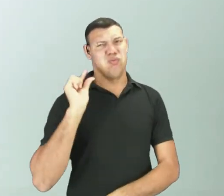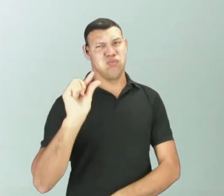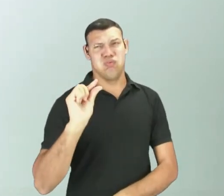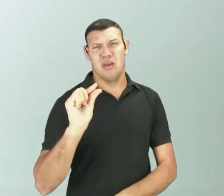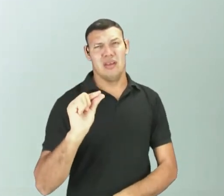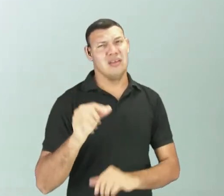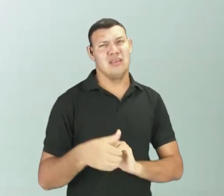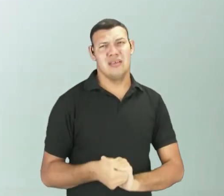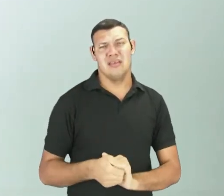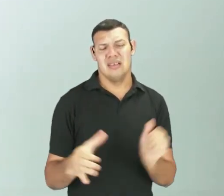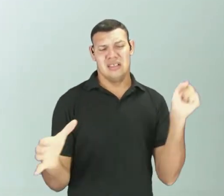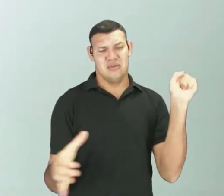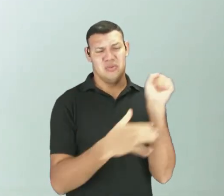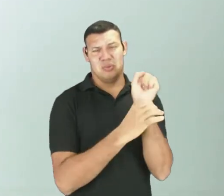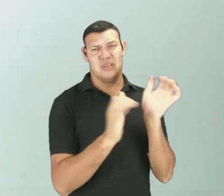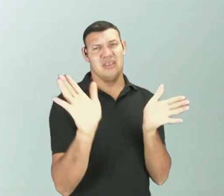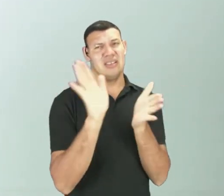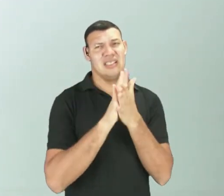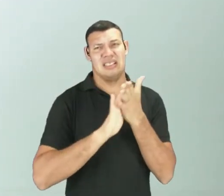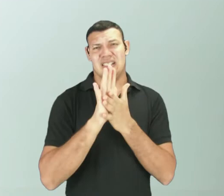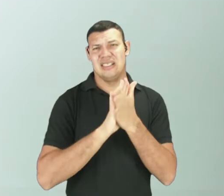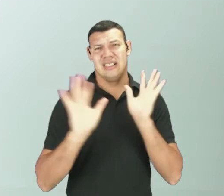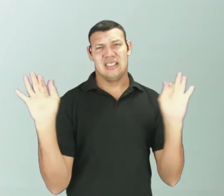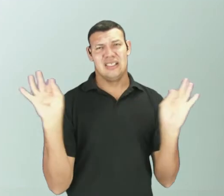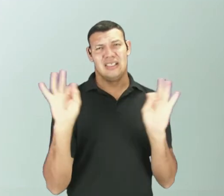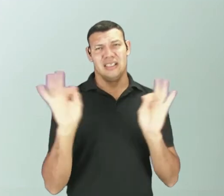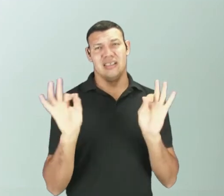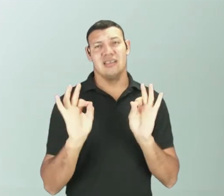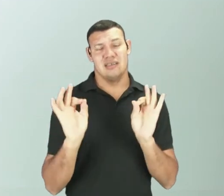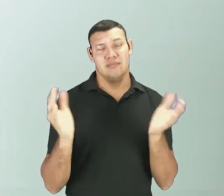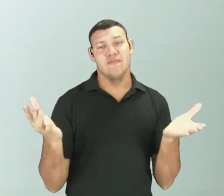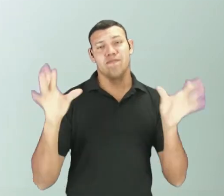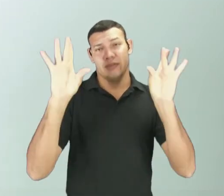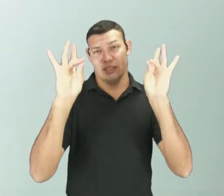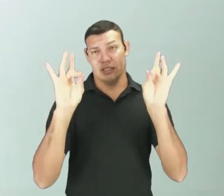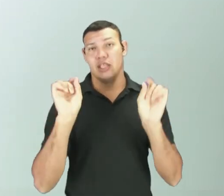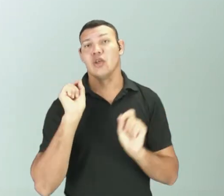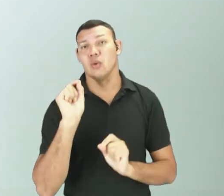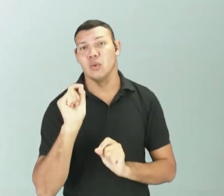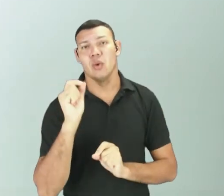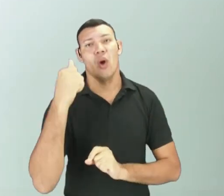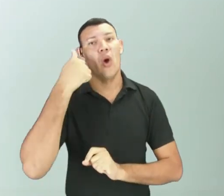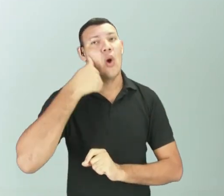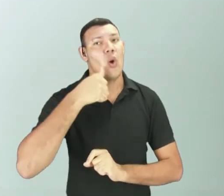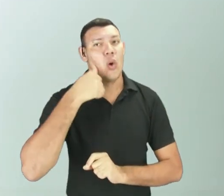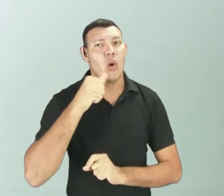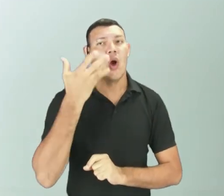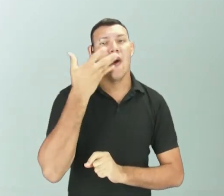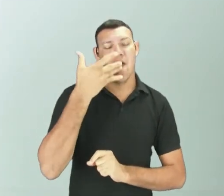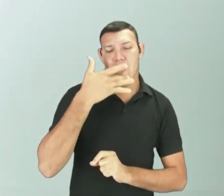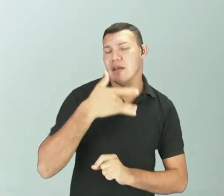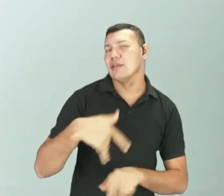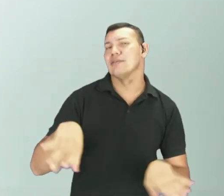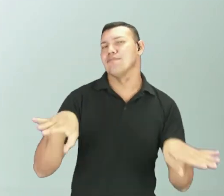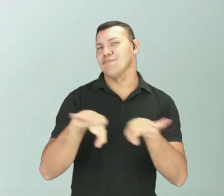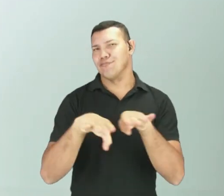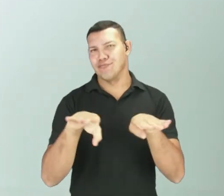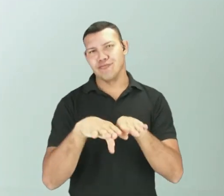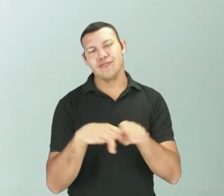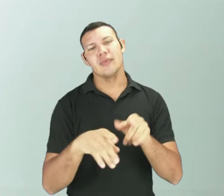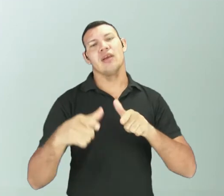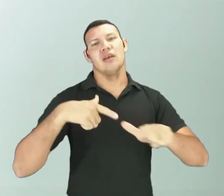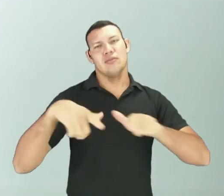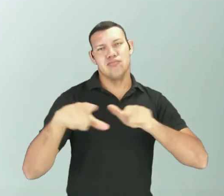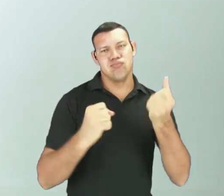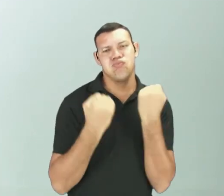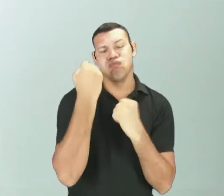baixos, não vão ter segurança, não vão ter esses direitos. E outro detalhe importante, mulheres e crianças também estavam trabalhando nessas fábricas,